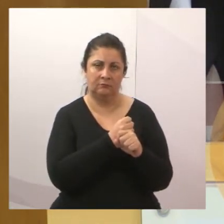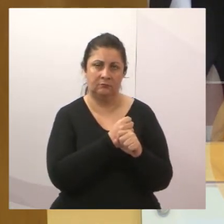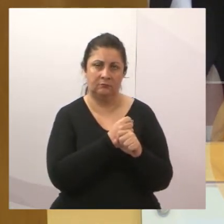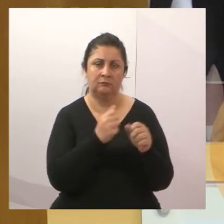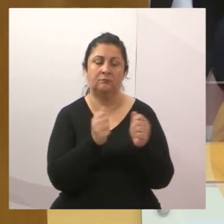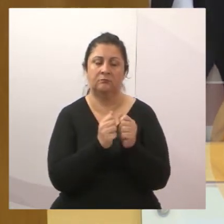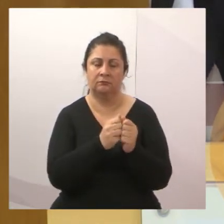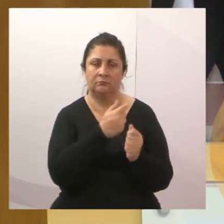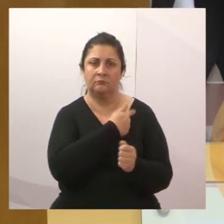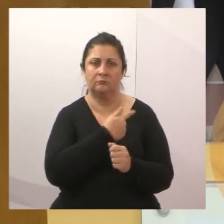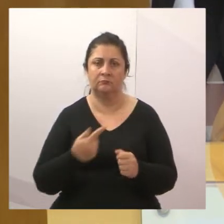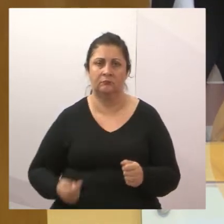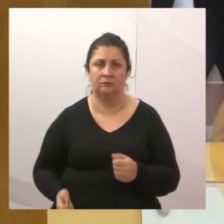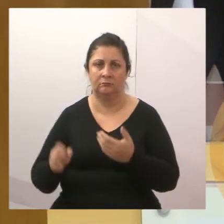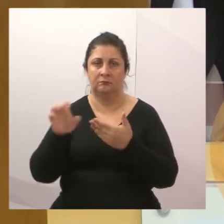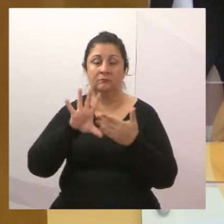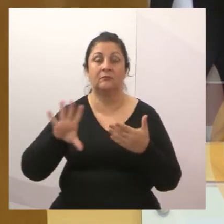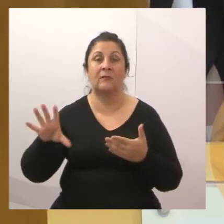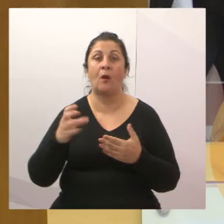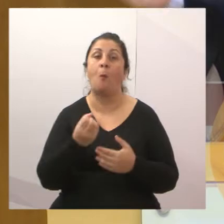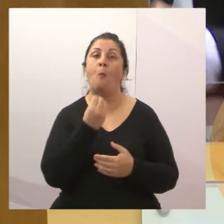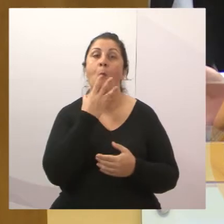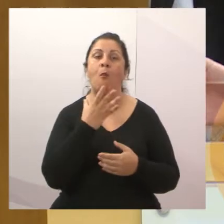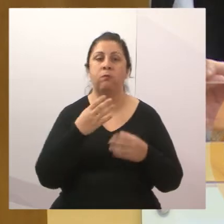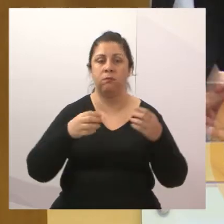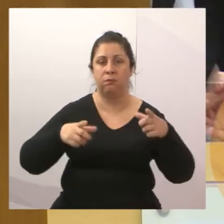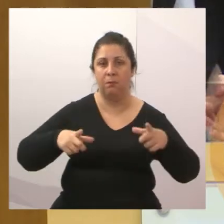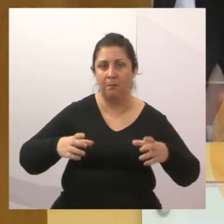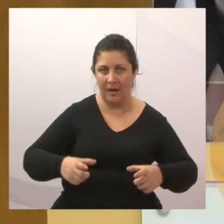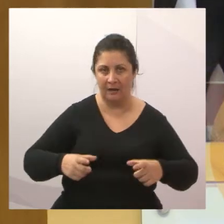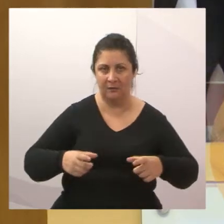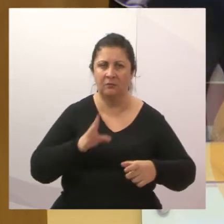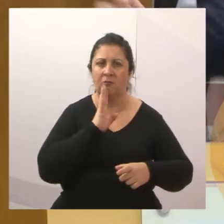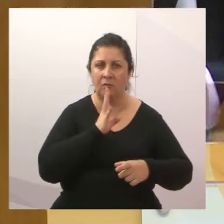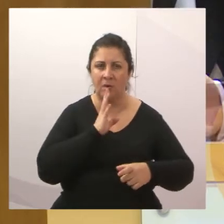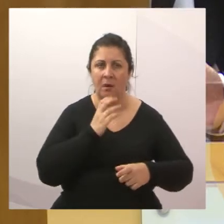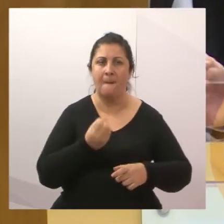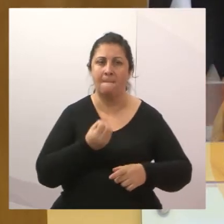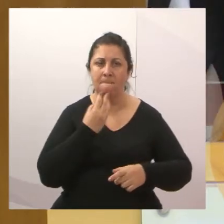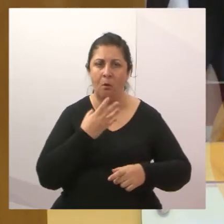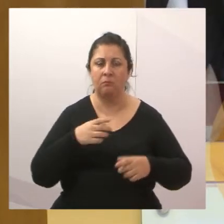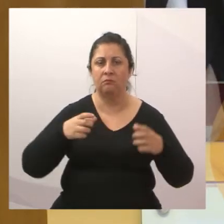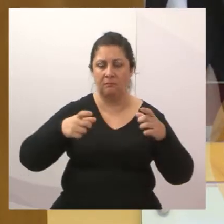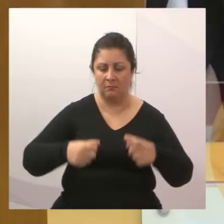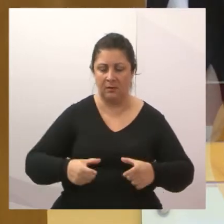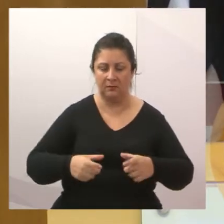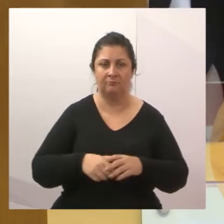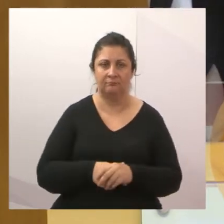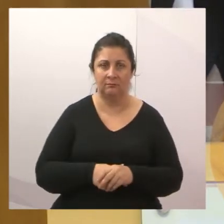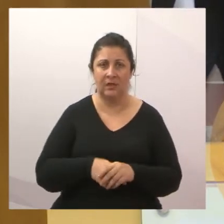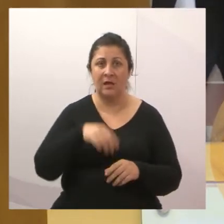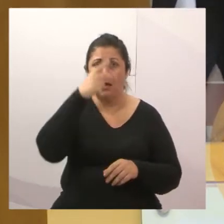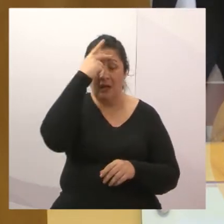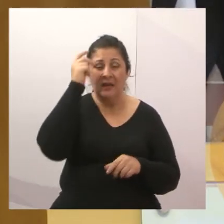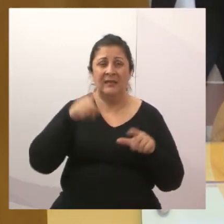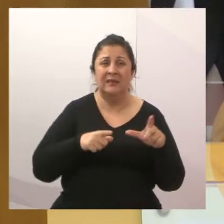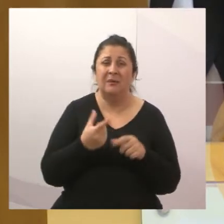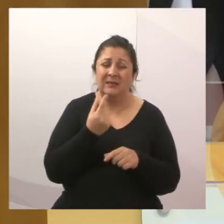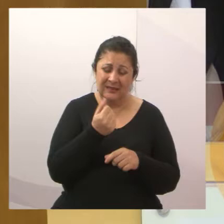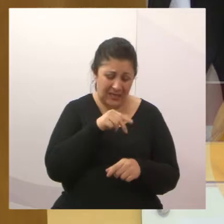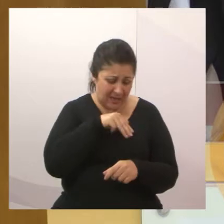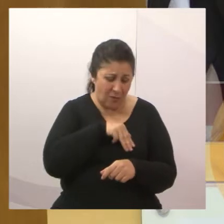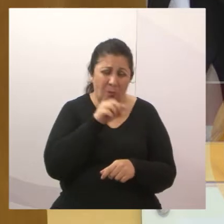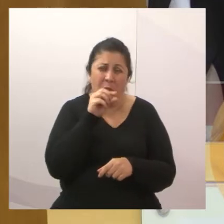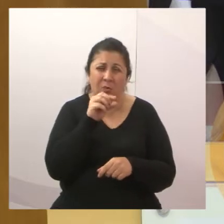governo do estado, do Bom Prato. Quem aqui não conhece o Bom Prato? Muita gente. O trabalhador que é autônomo, que ganha